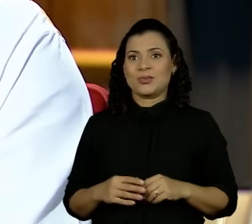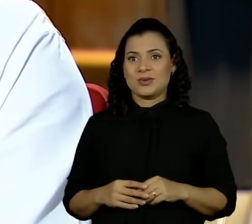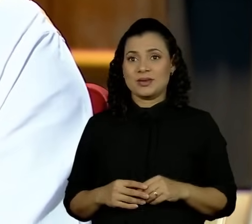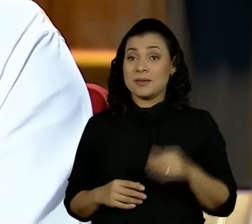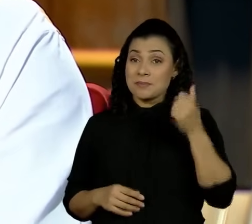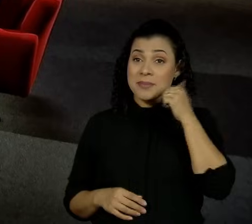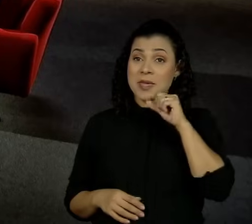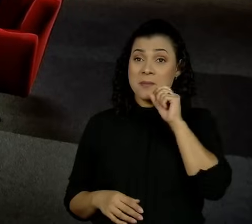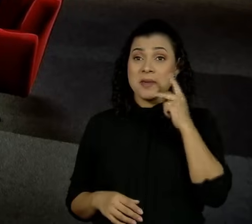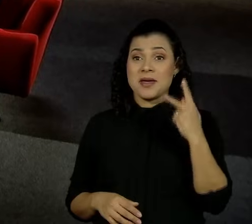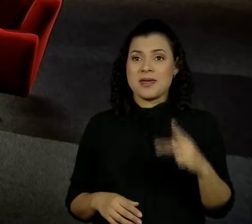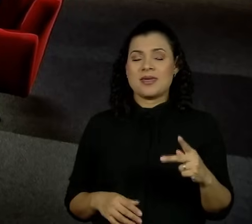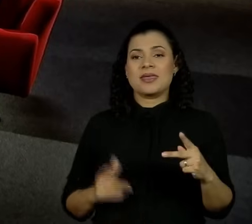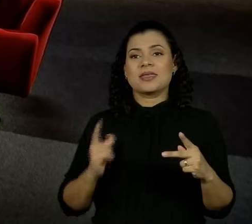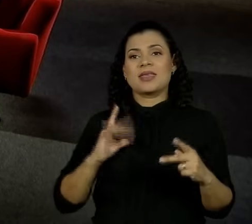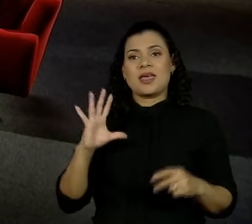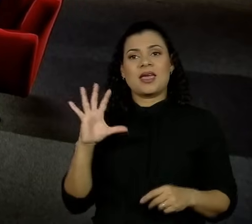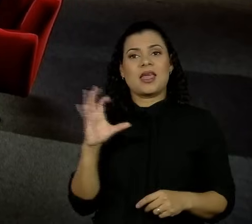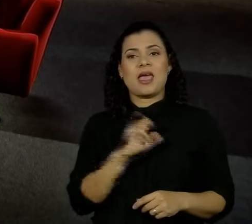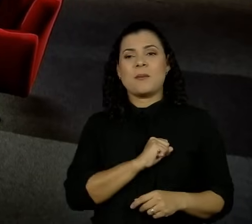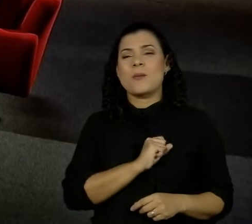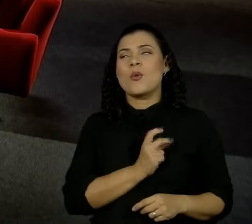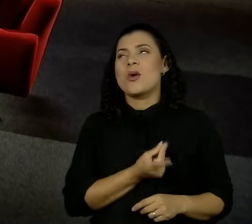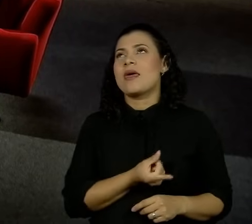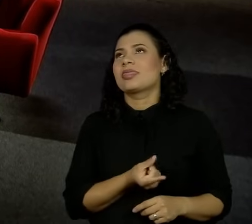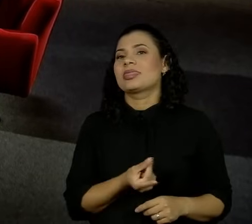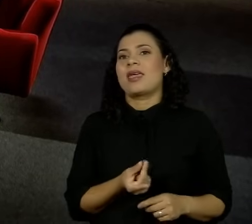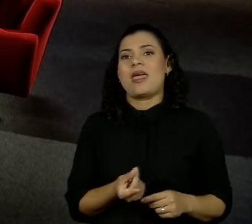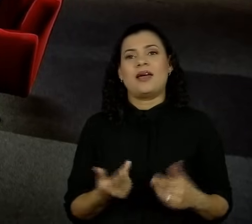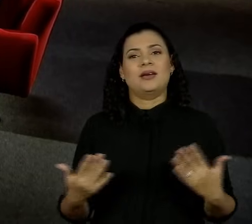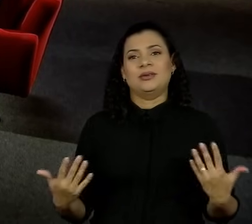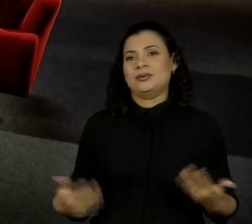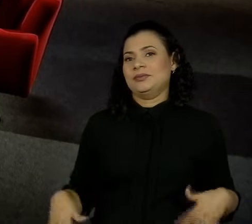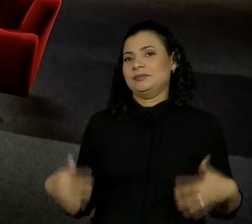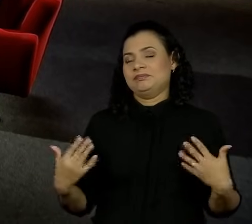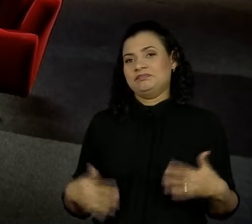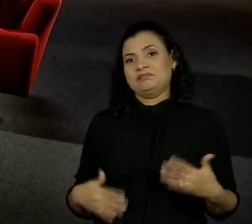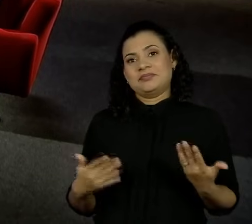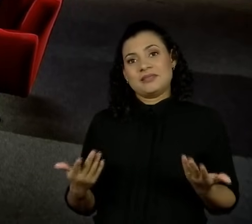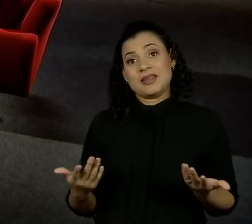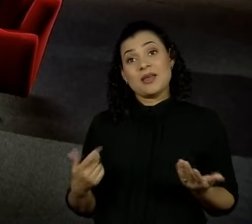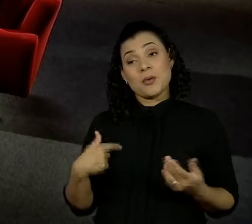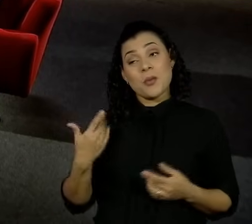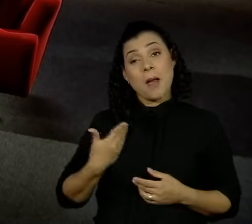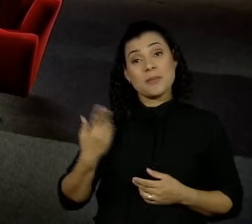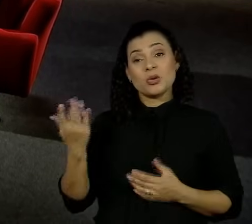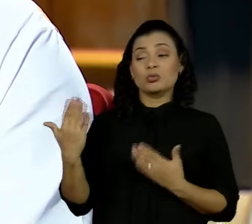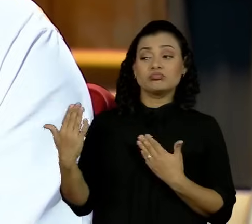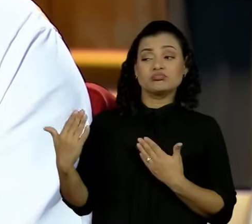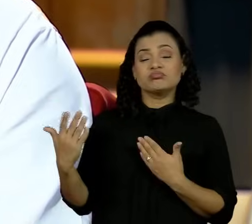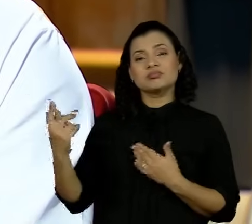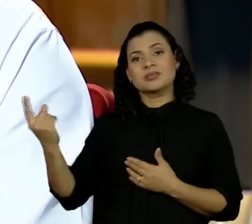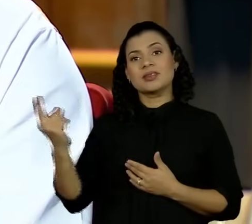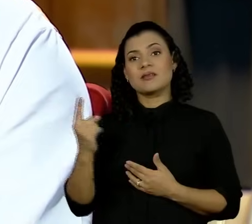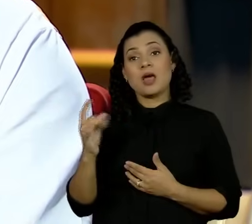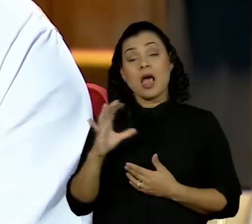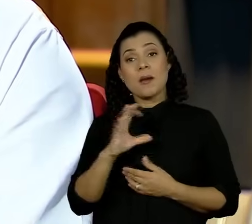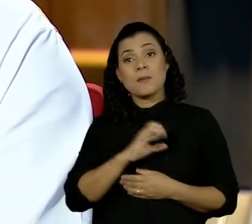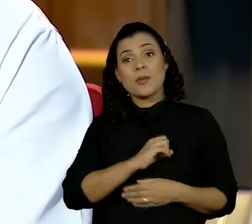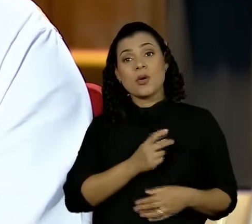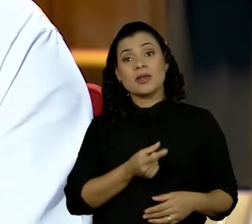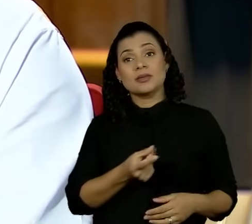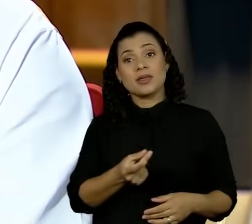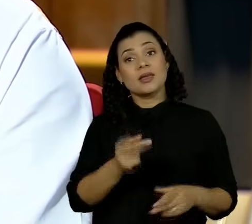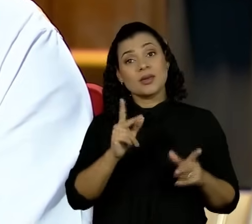tem aquele amor incondicional, né? Acho que uma coisa assim que um amigo falou uma vez, assim, mas o amor incondicional é que